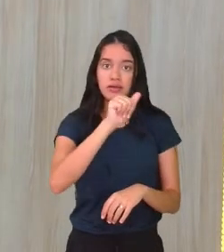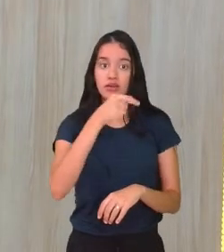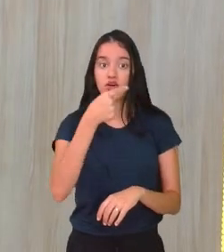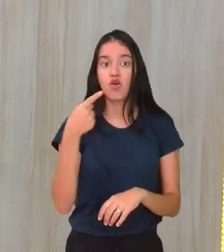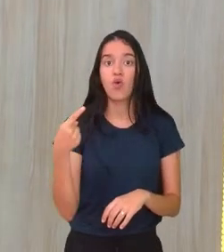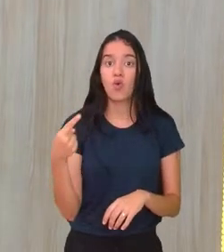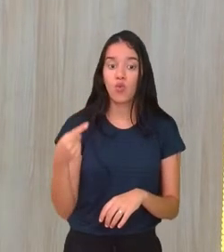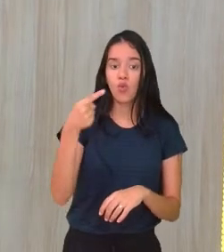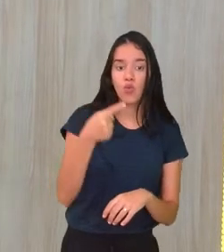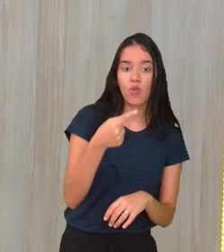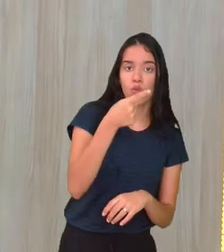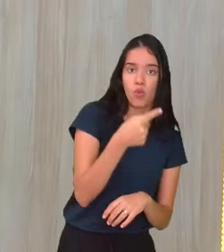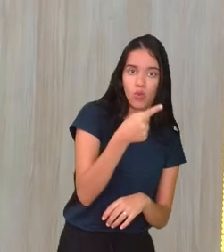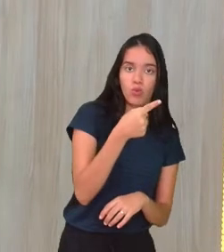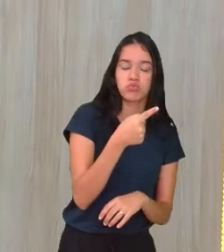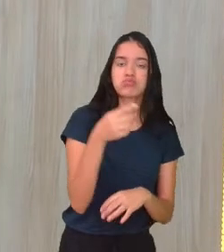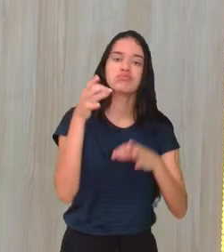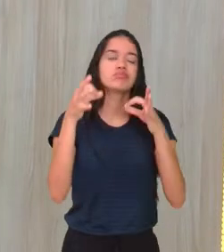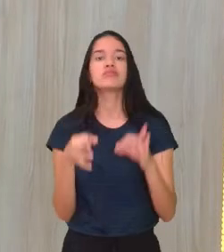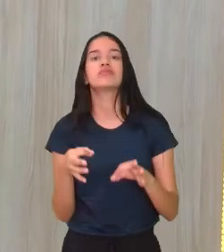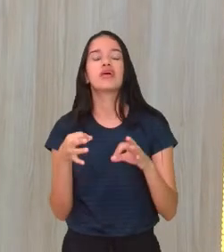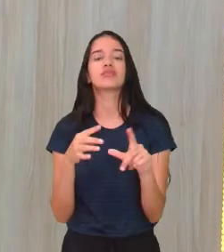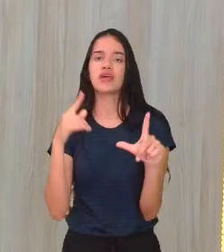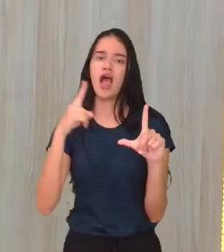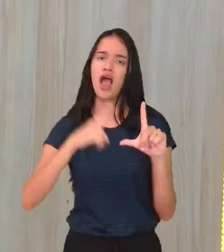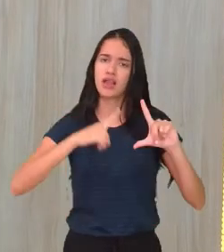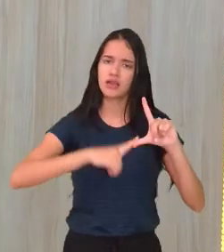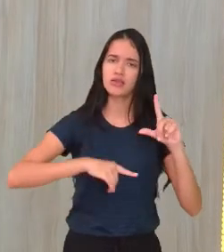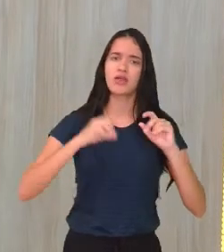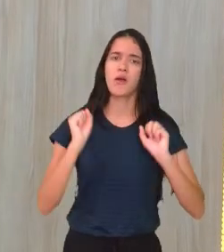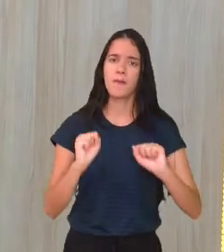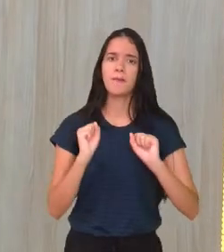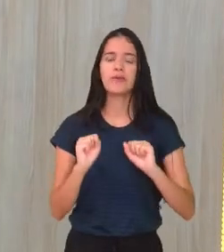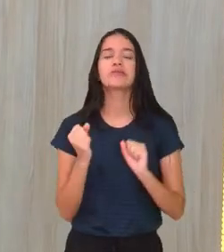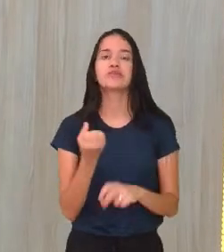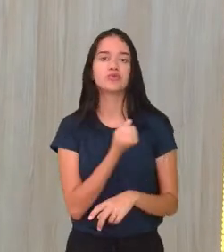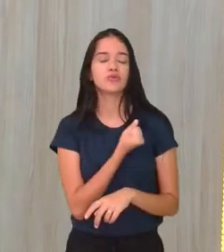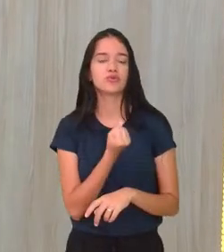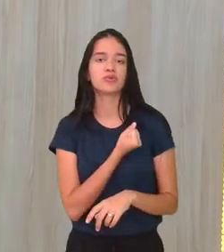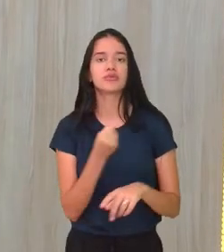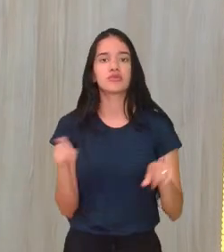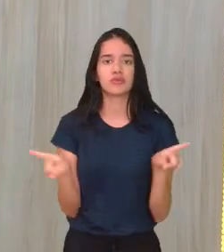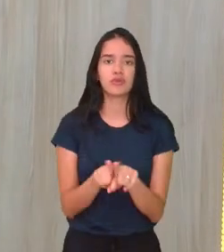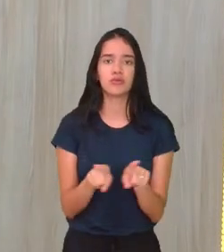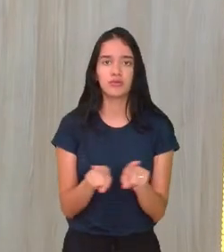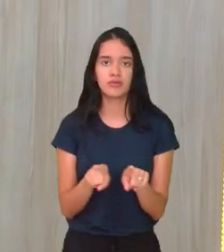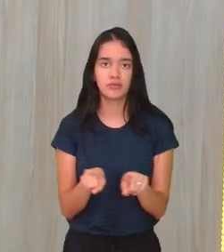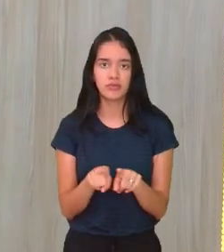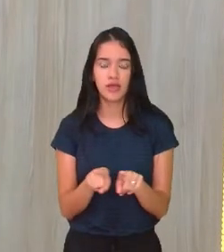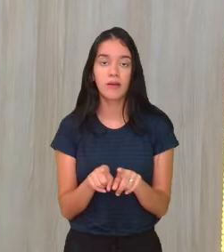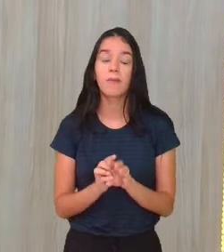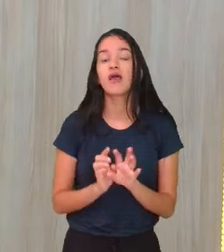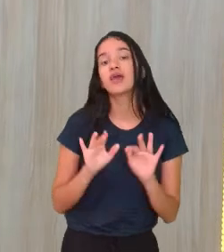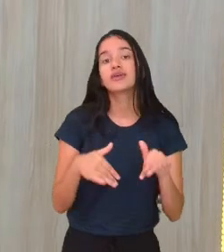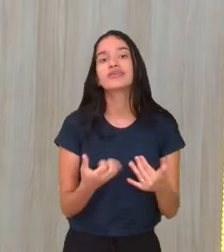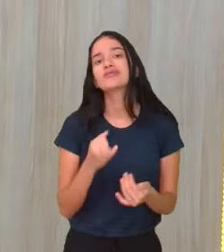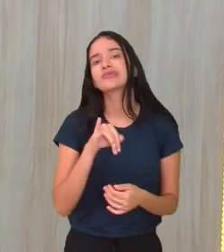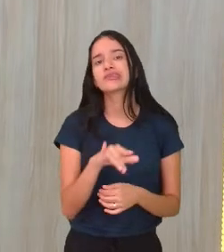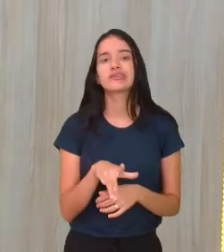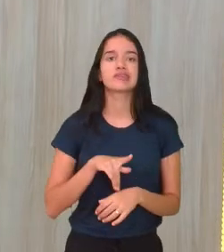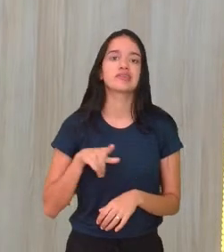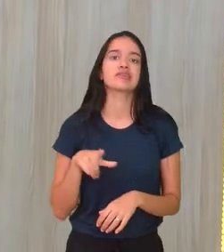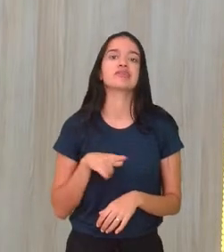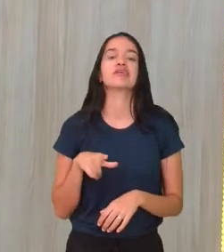e 1, certo? As letras elas podem se repetir e os números também eles podem se repetir. Então, se a gente tem